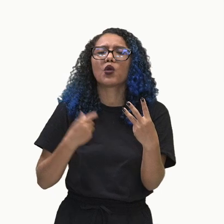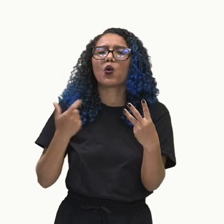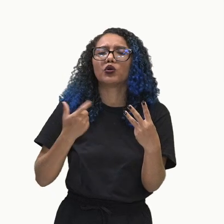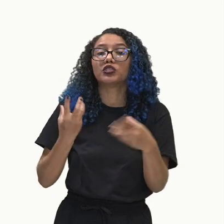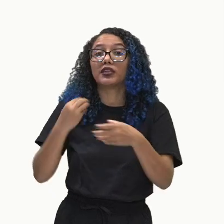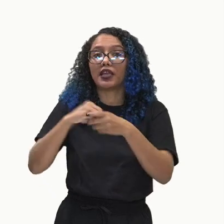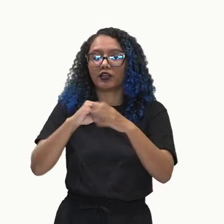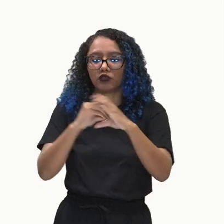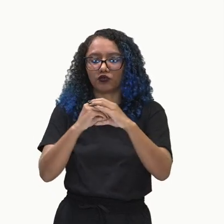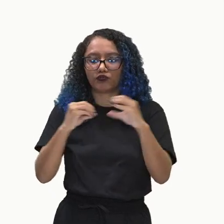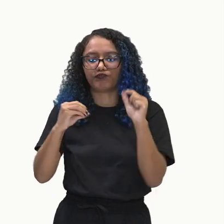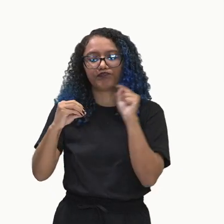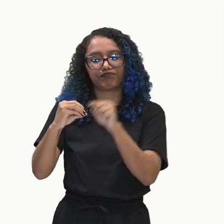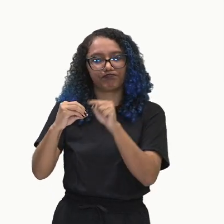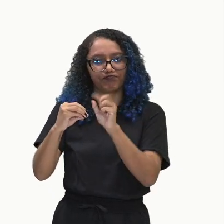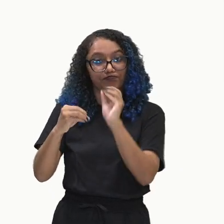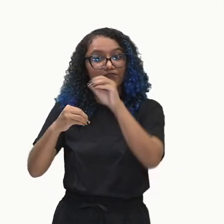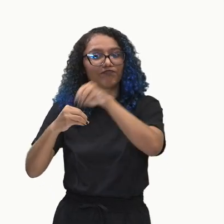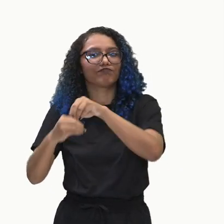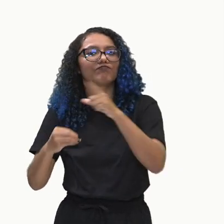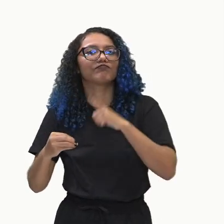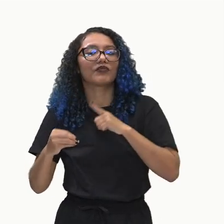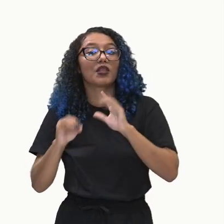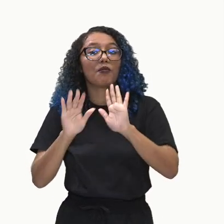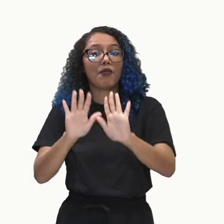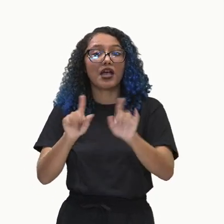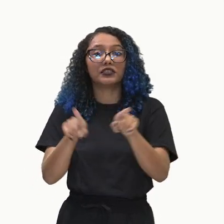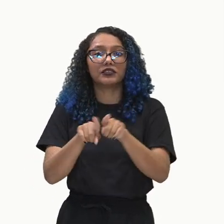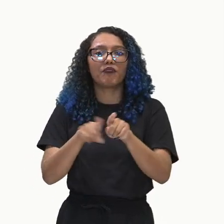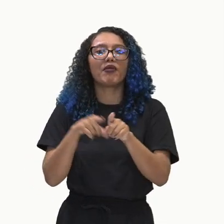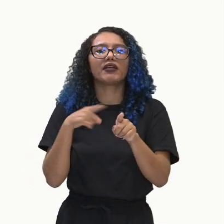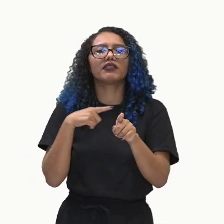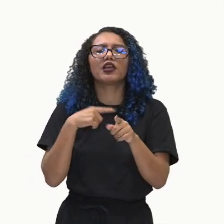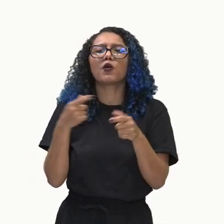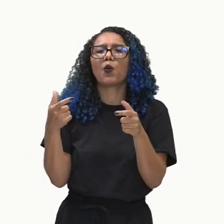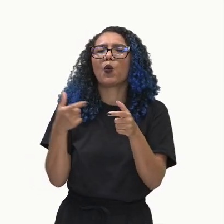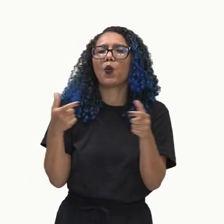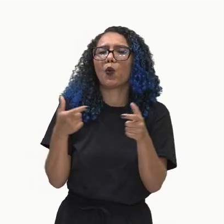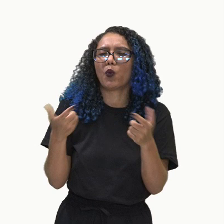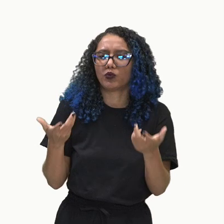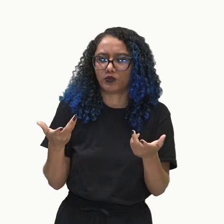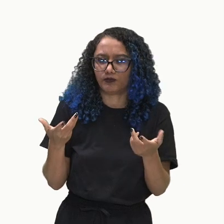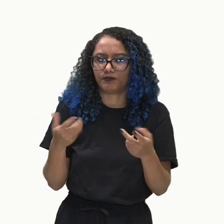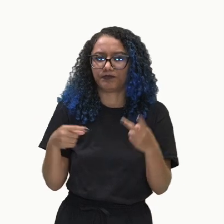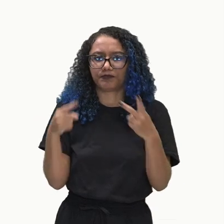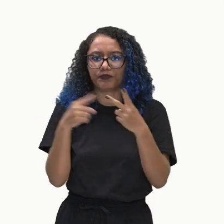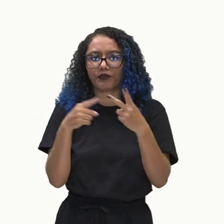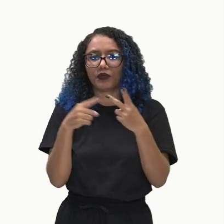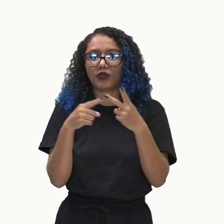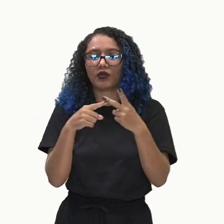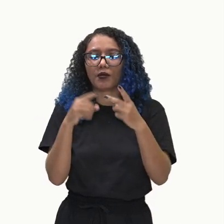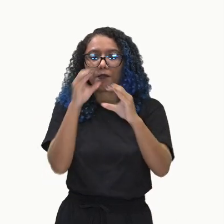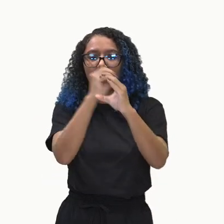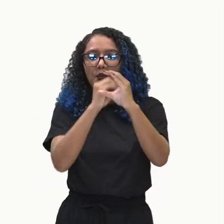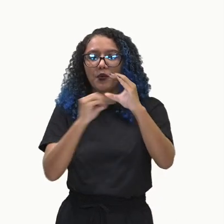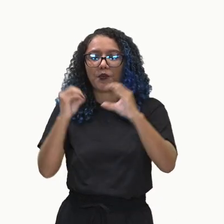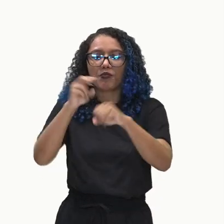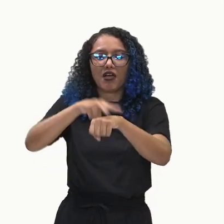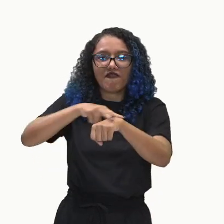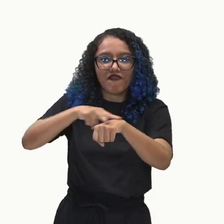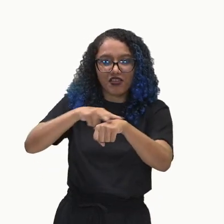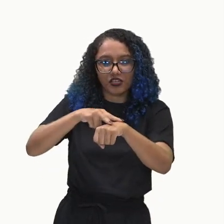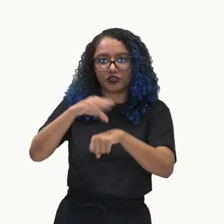celular, né? Mas não podemos esquecer que ele também vai estar presente no cloroplasto,